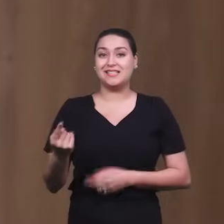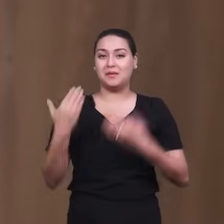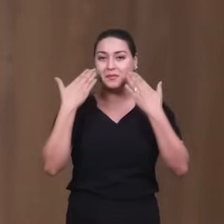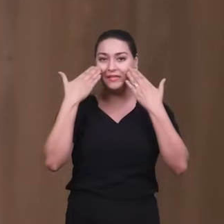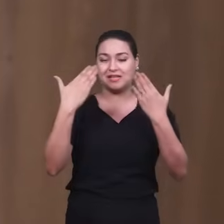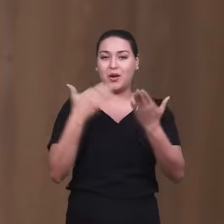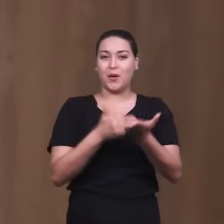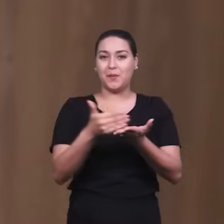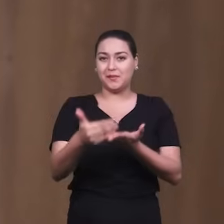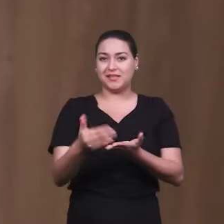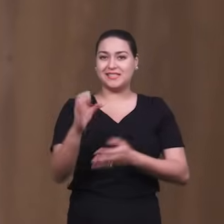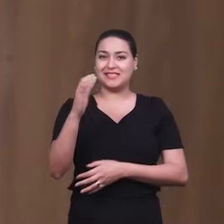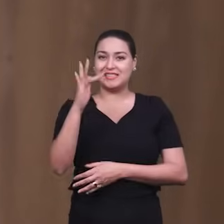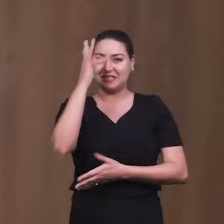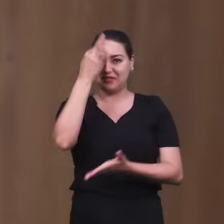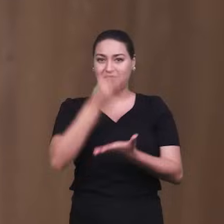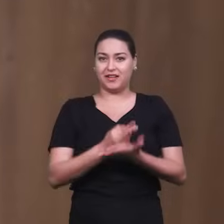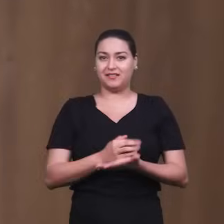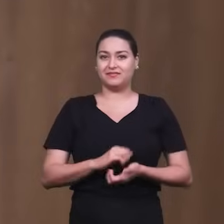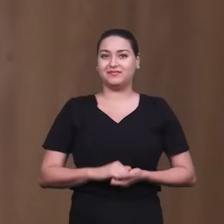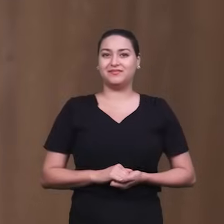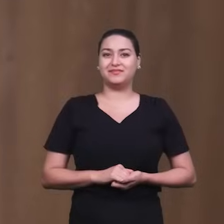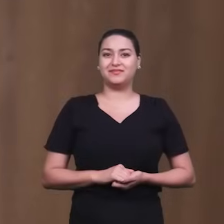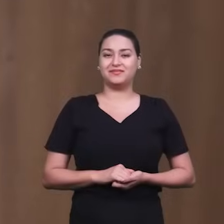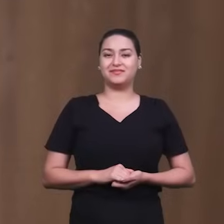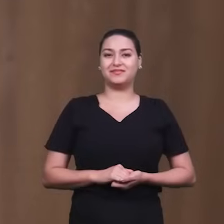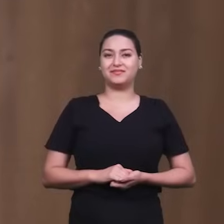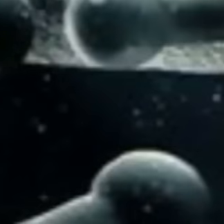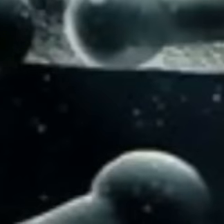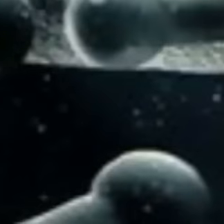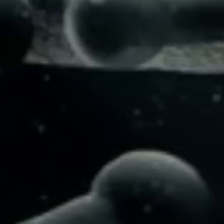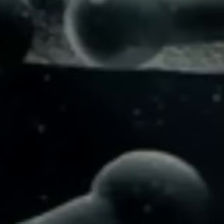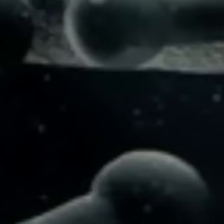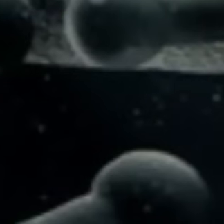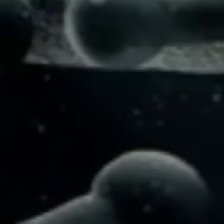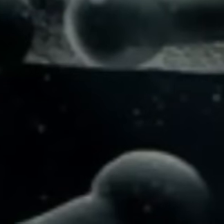vinheta, iniciaremos mais um episódio do programa Ciência e Fé.